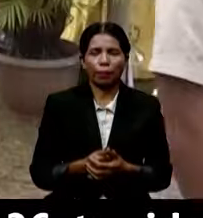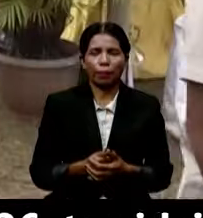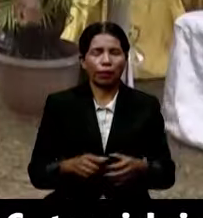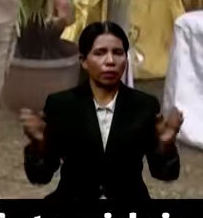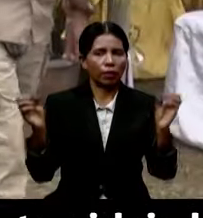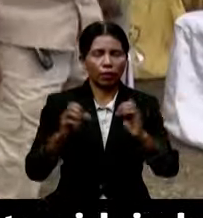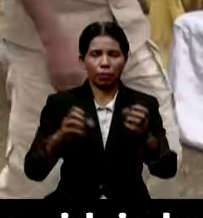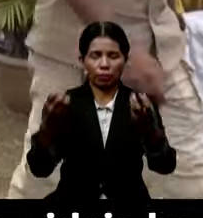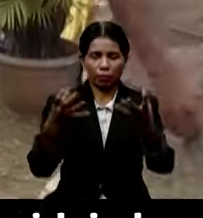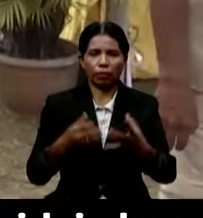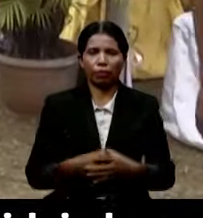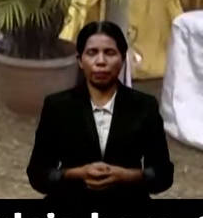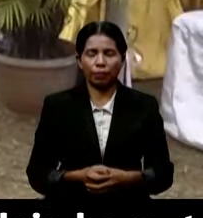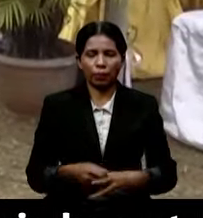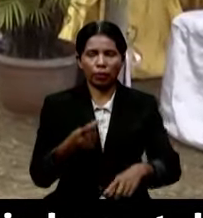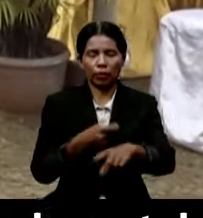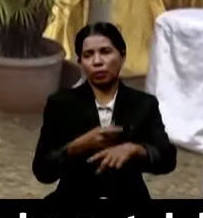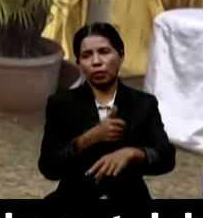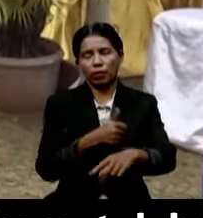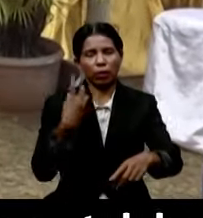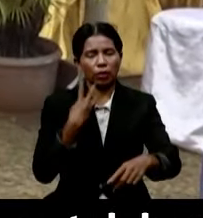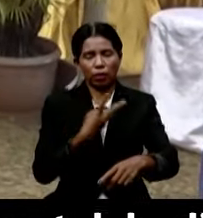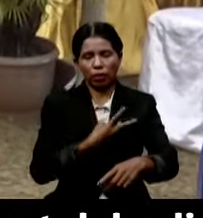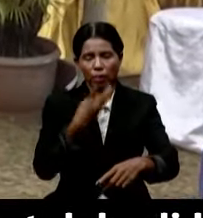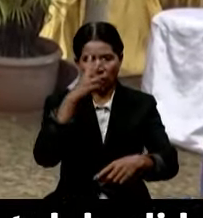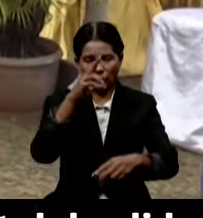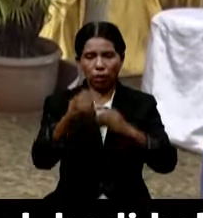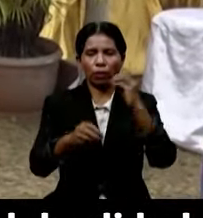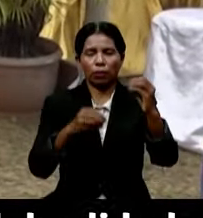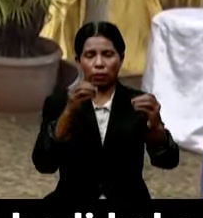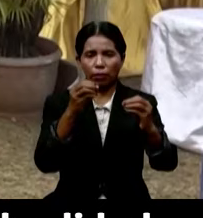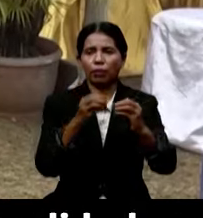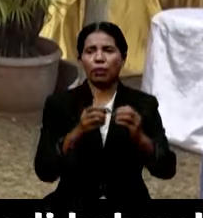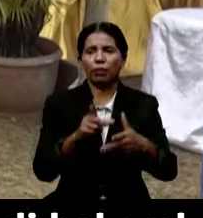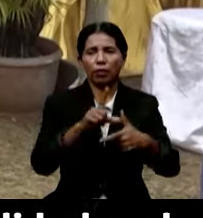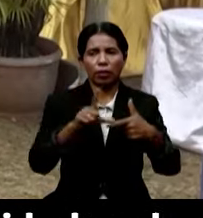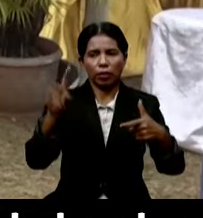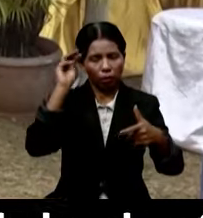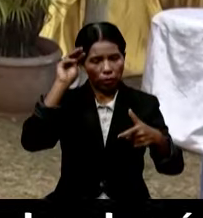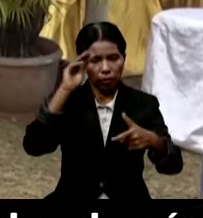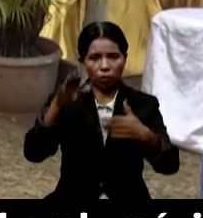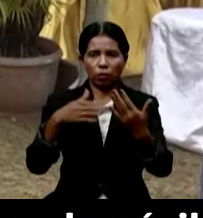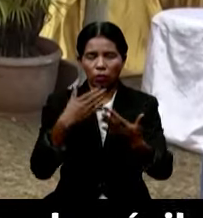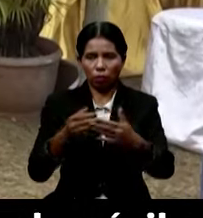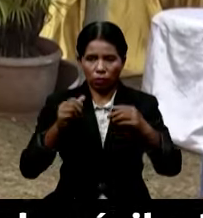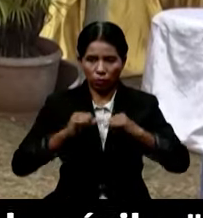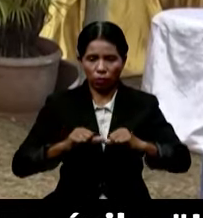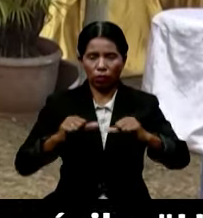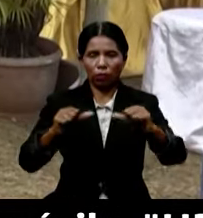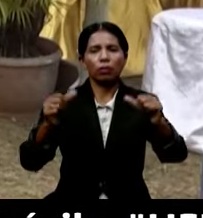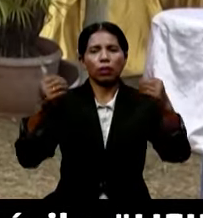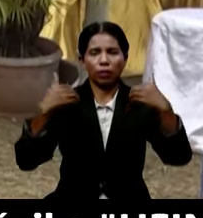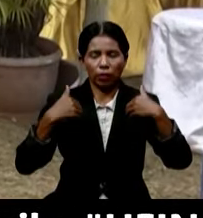ladung máximo. Situasyon selo kung makita hare di ang katak linya ministra sira continua